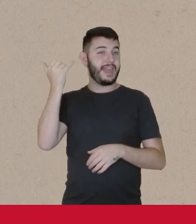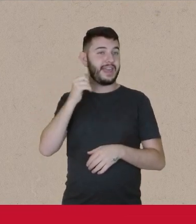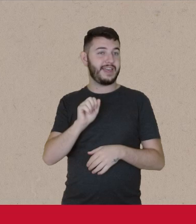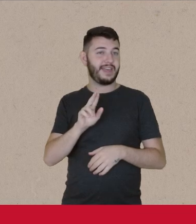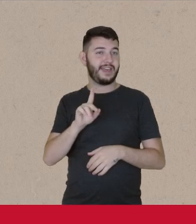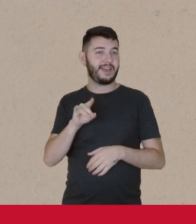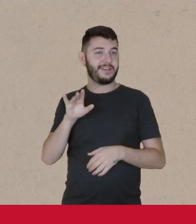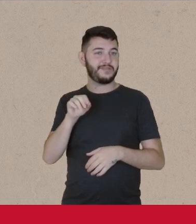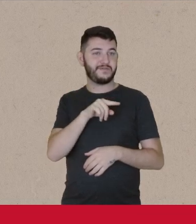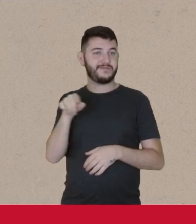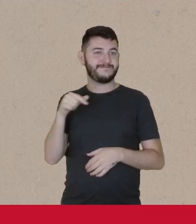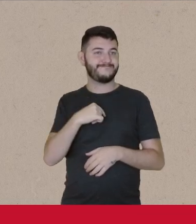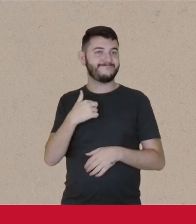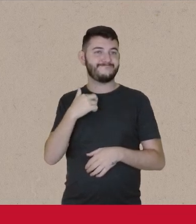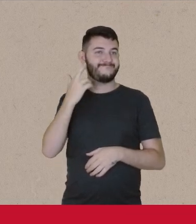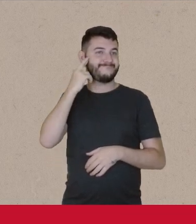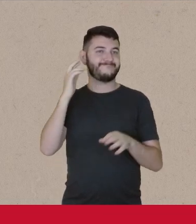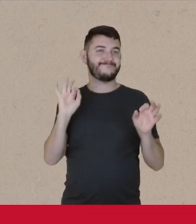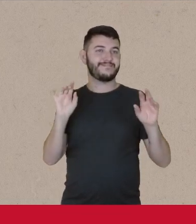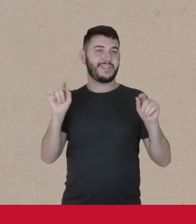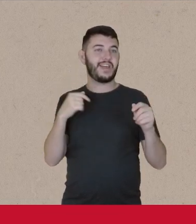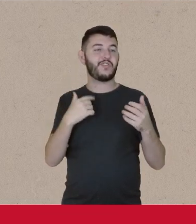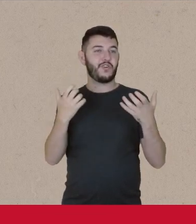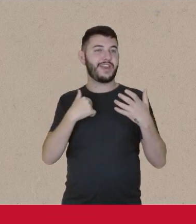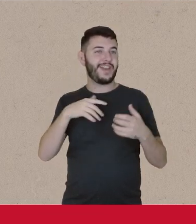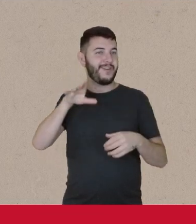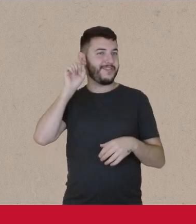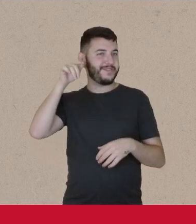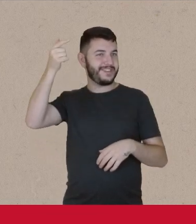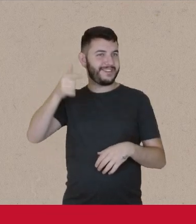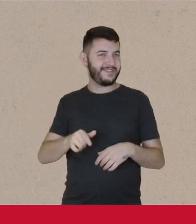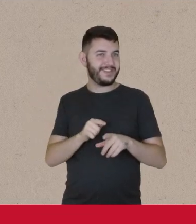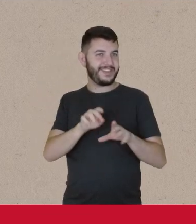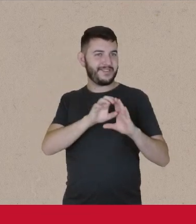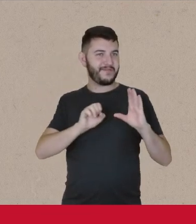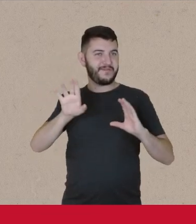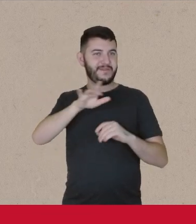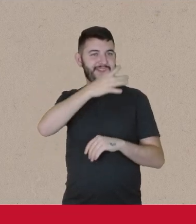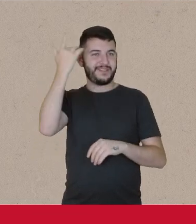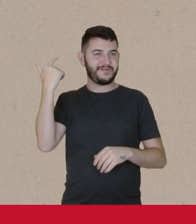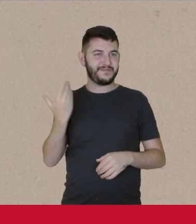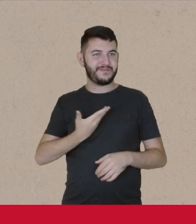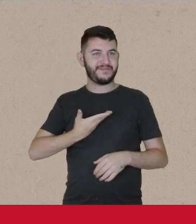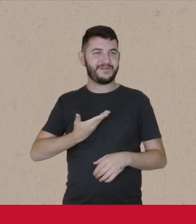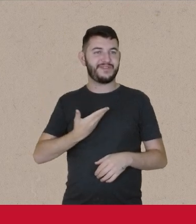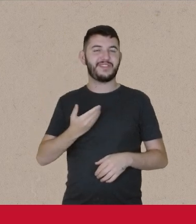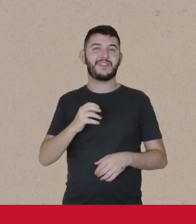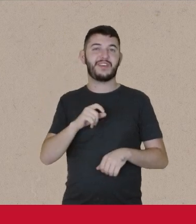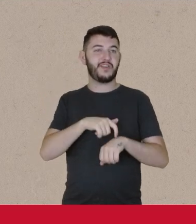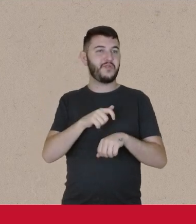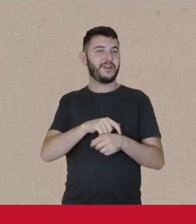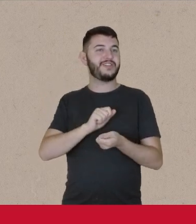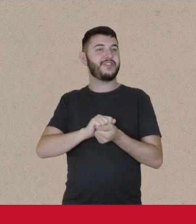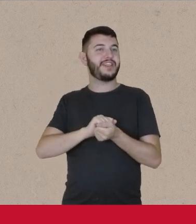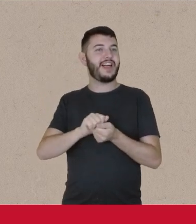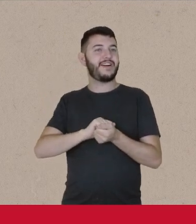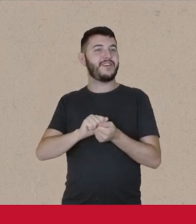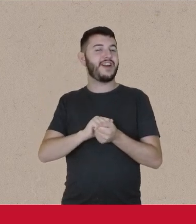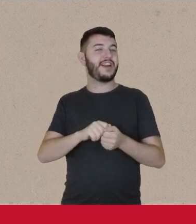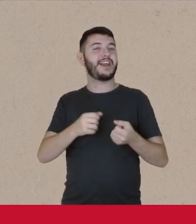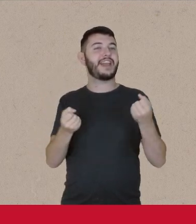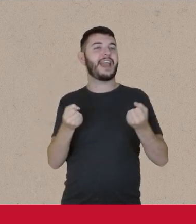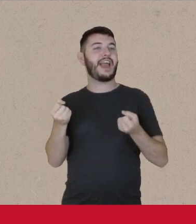não pôde ouvir, ou quer ouvir de novo, ou quer compartilhar com um companheiro, companheira, enquanto lava o carro, enquanto